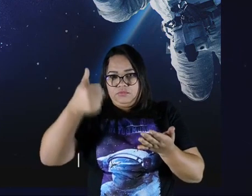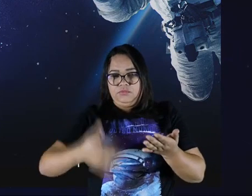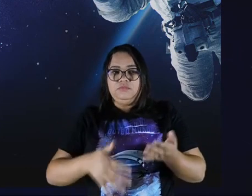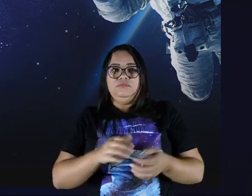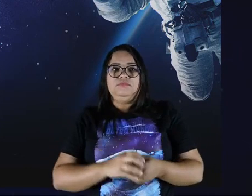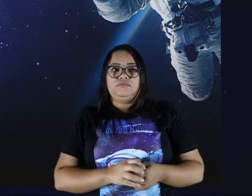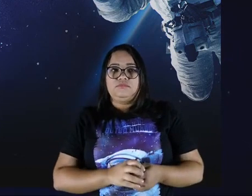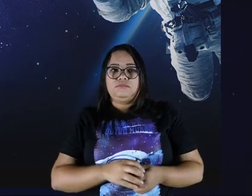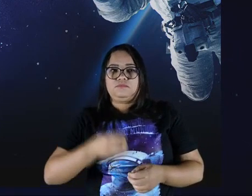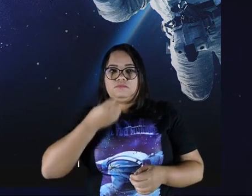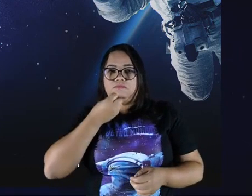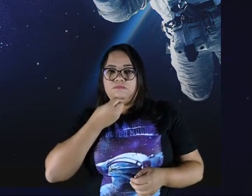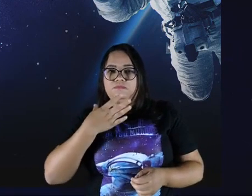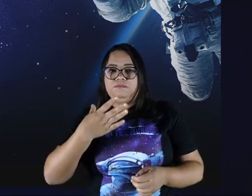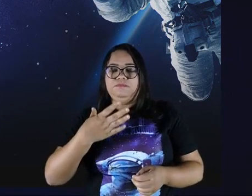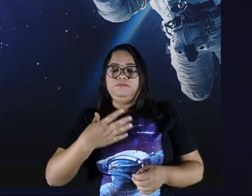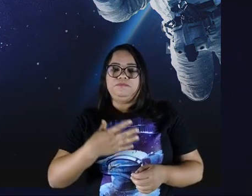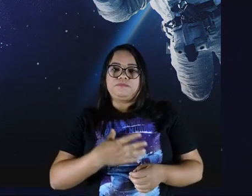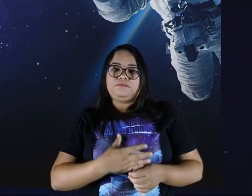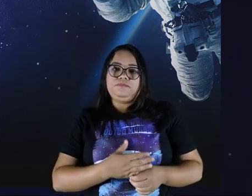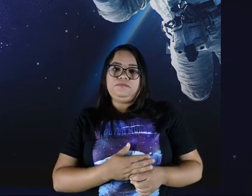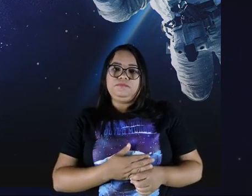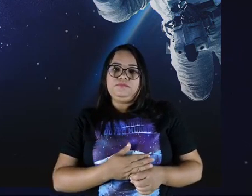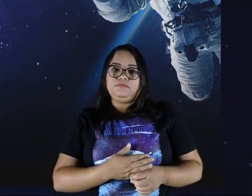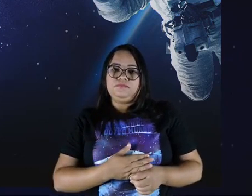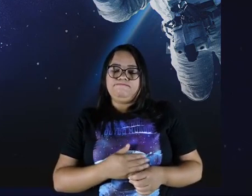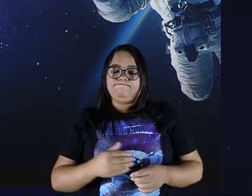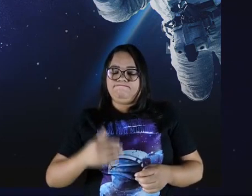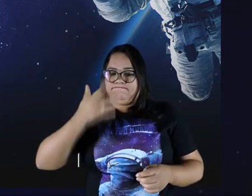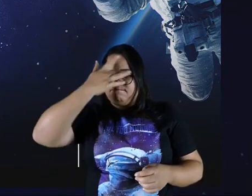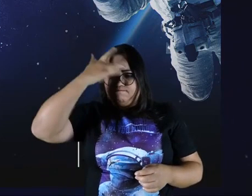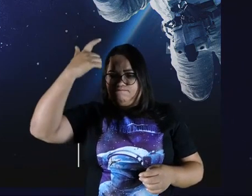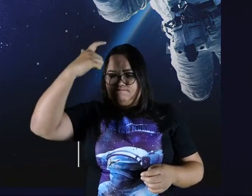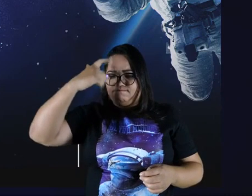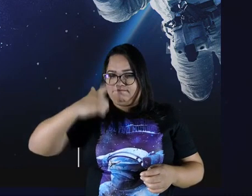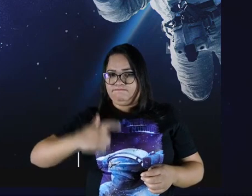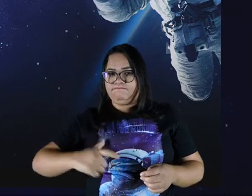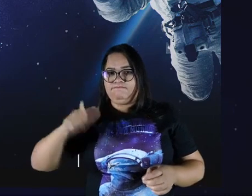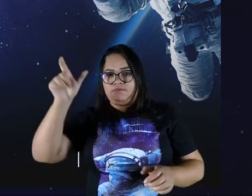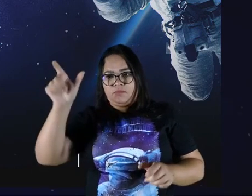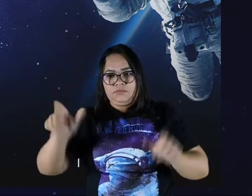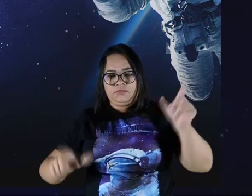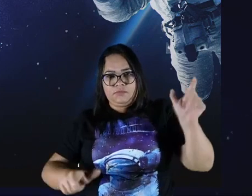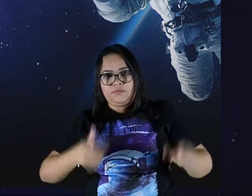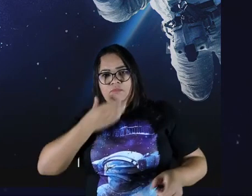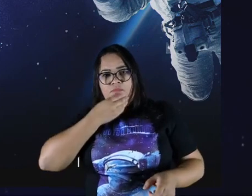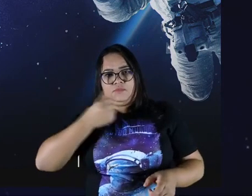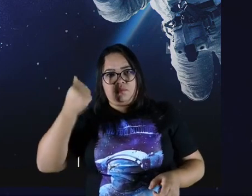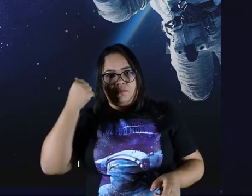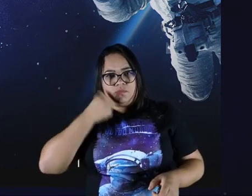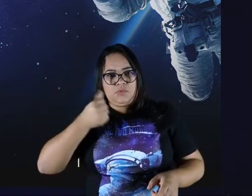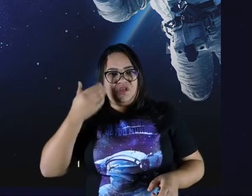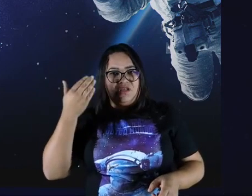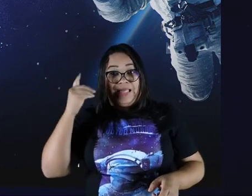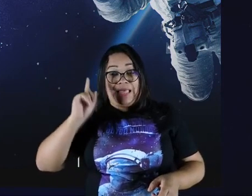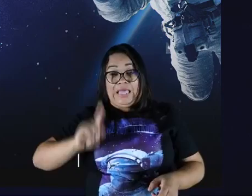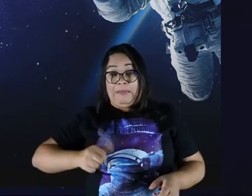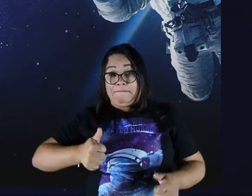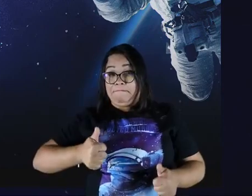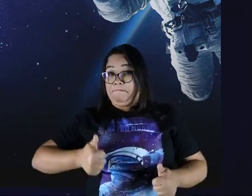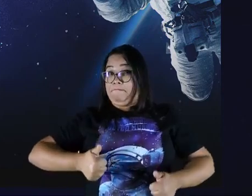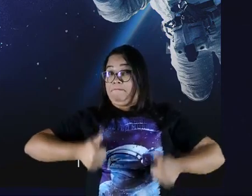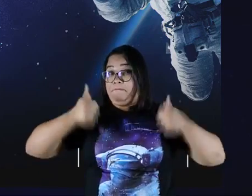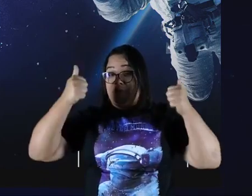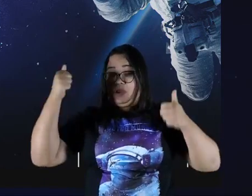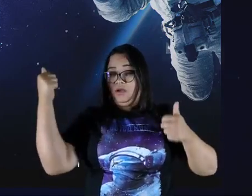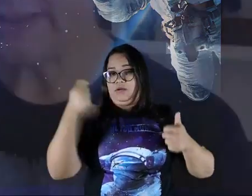bons demais para este mundo. Esses homens e mulheres eram bons demais